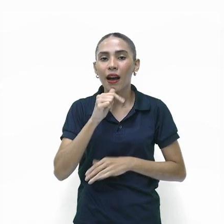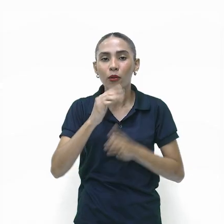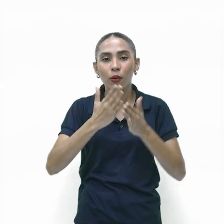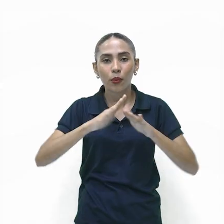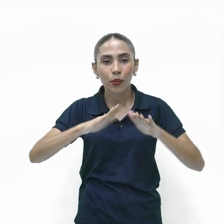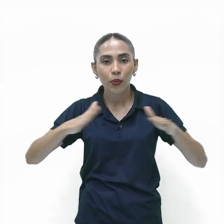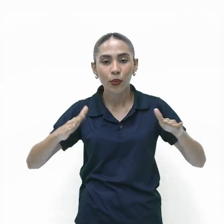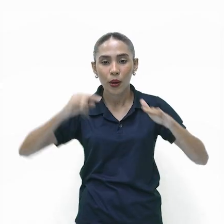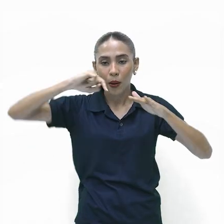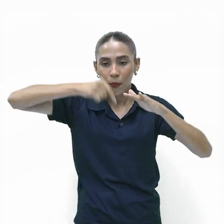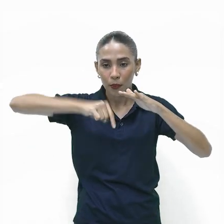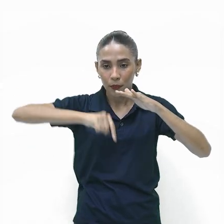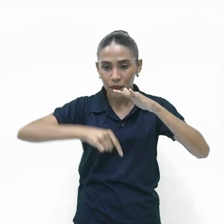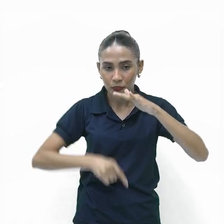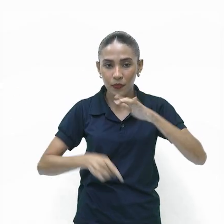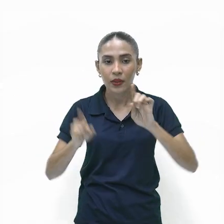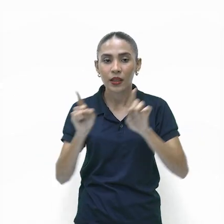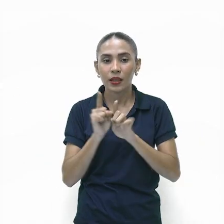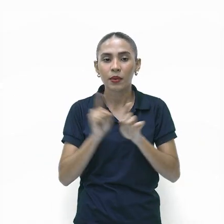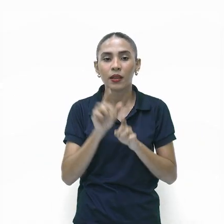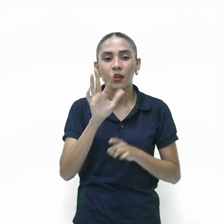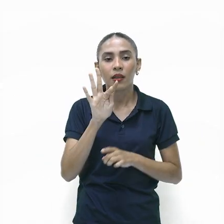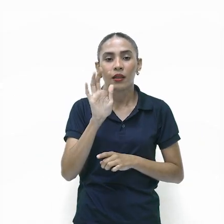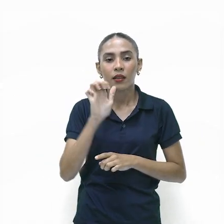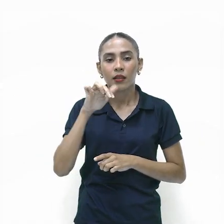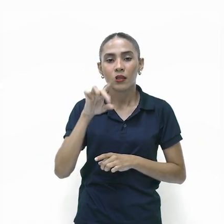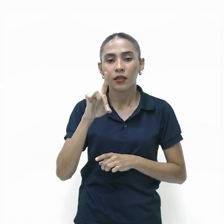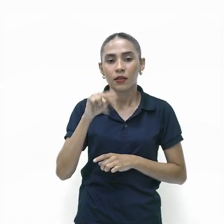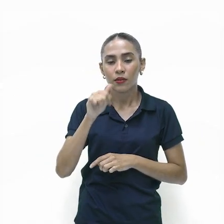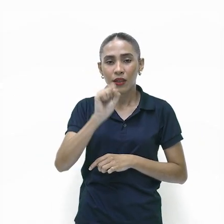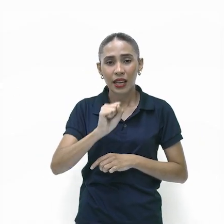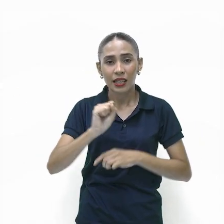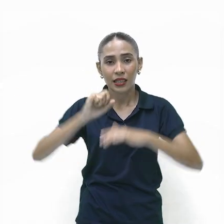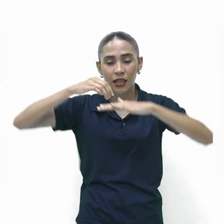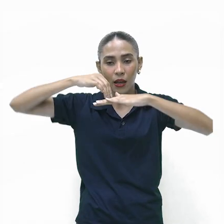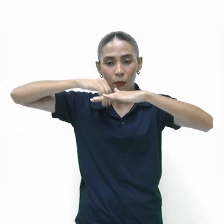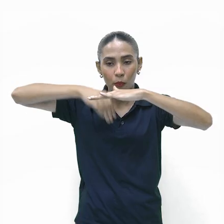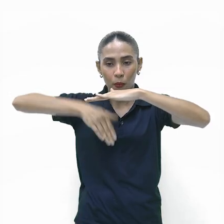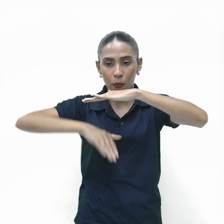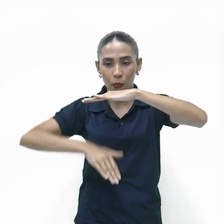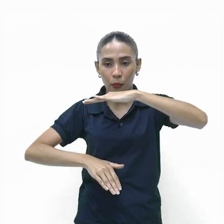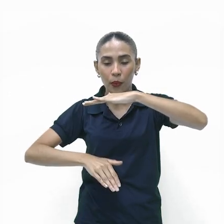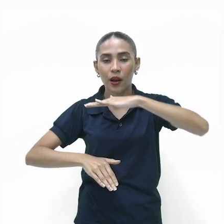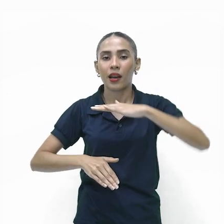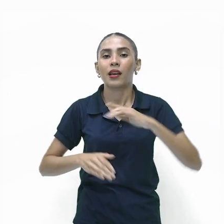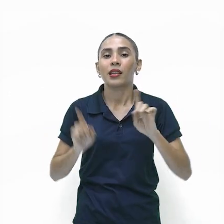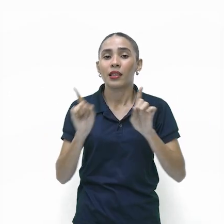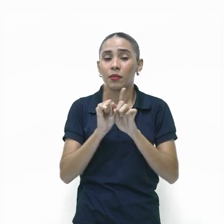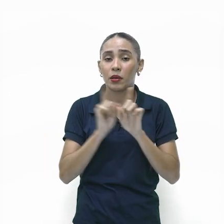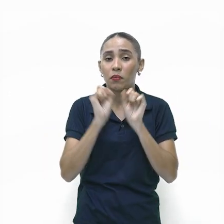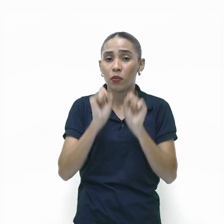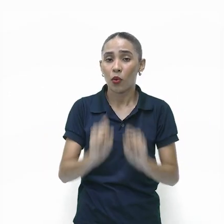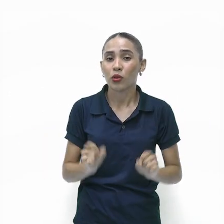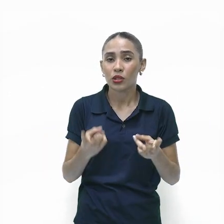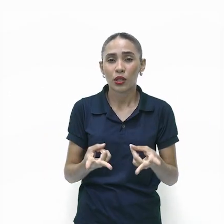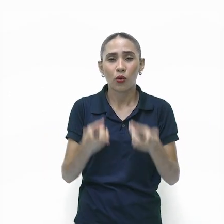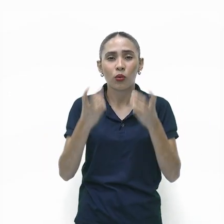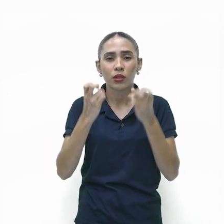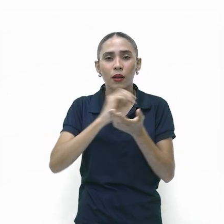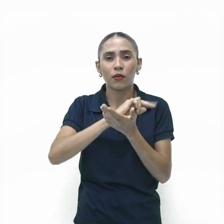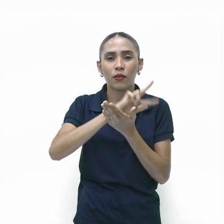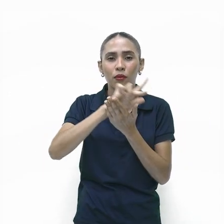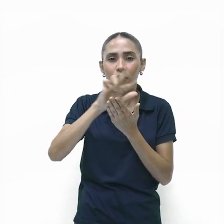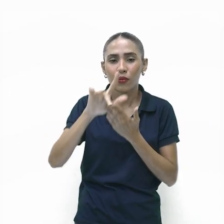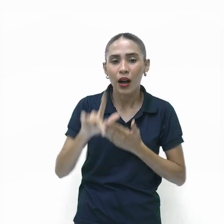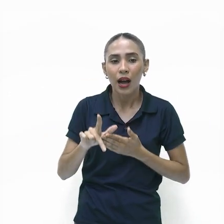oceano, né? Fendas no fundo do mar, totalmente sem luz, onde a gente pode encontrar ecossistemas completos no